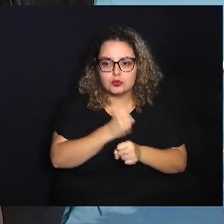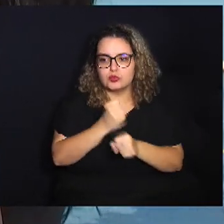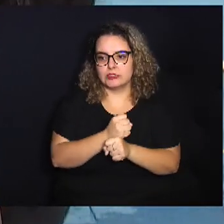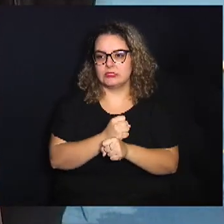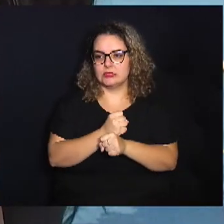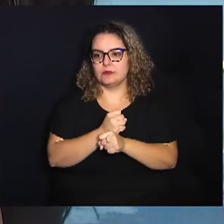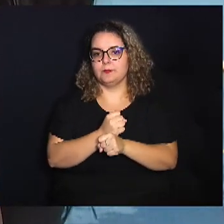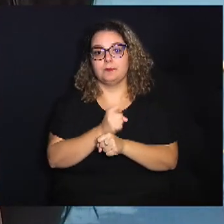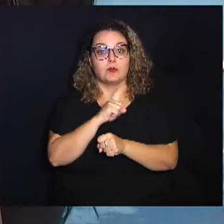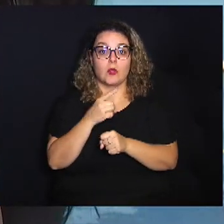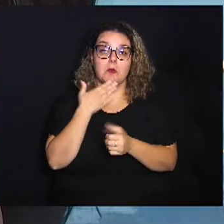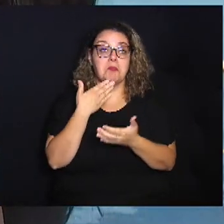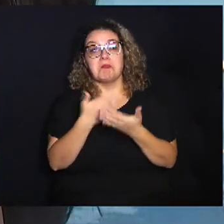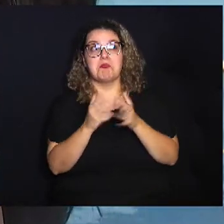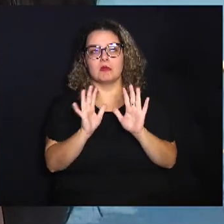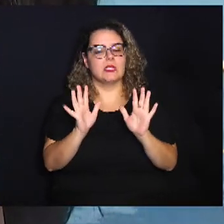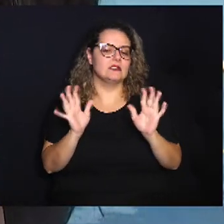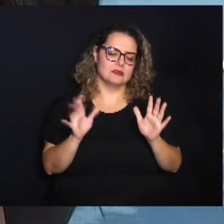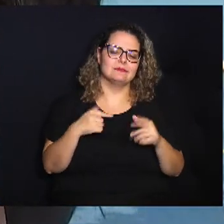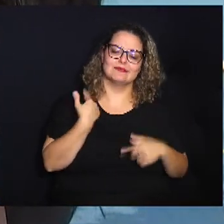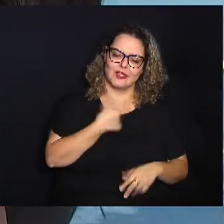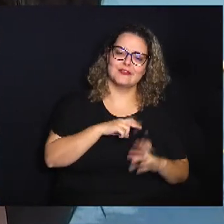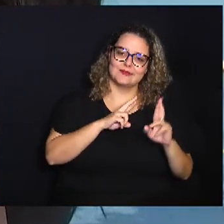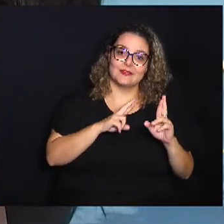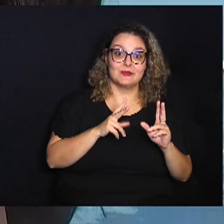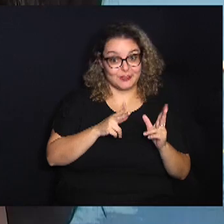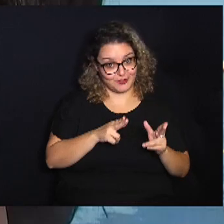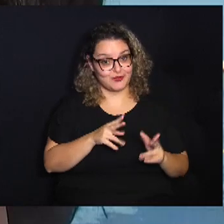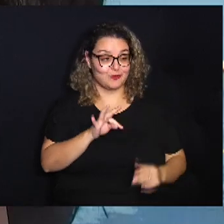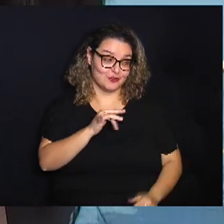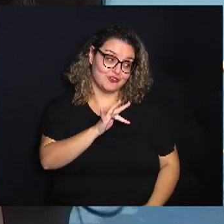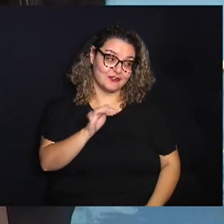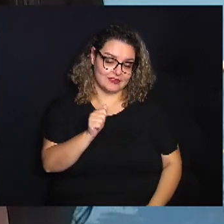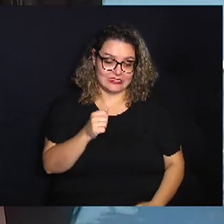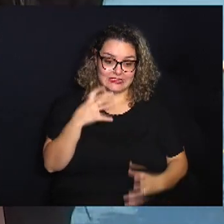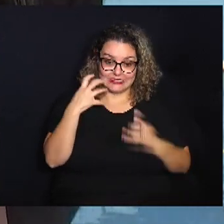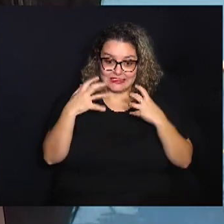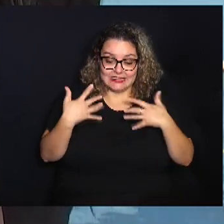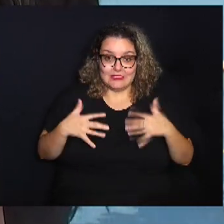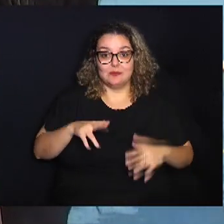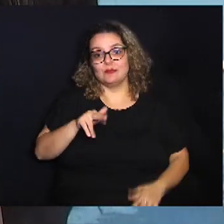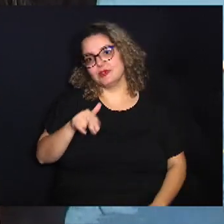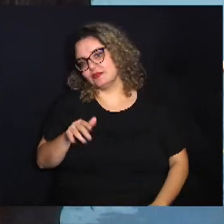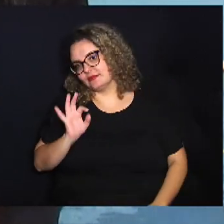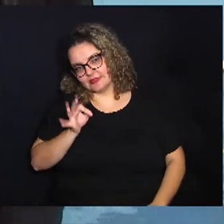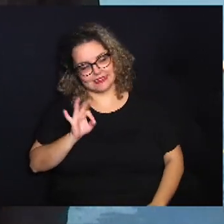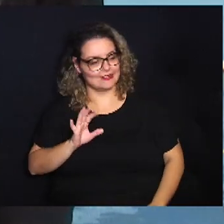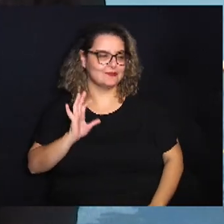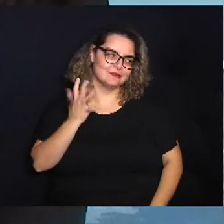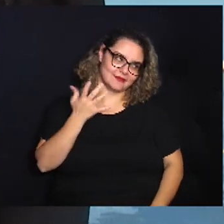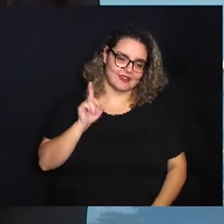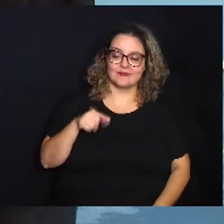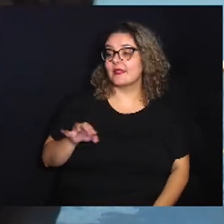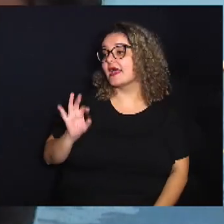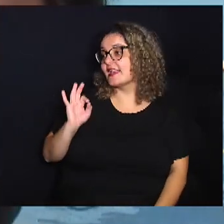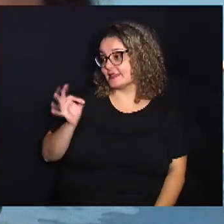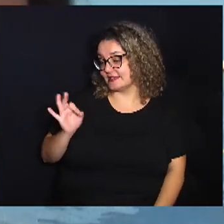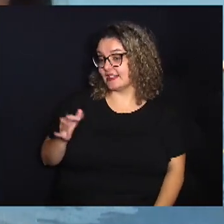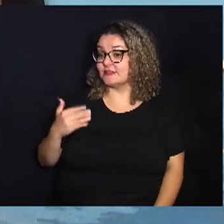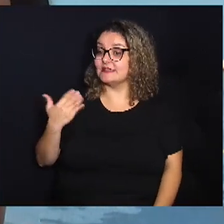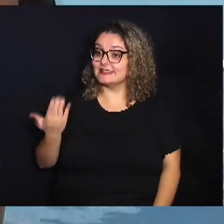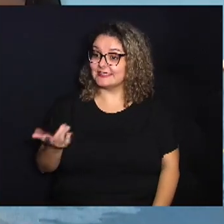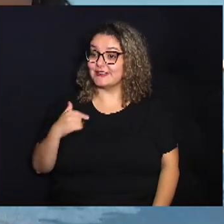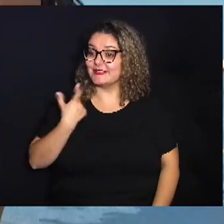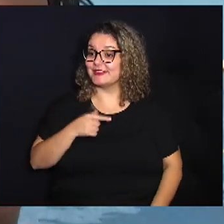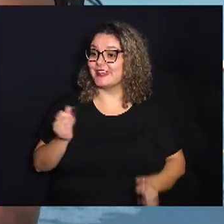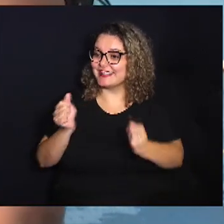ser uma surpresa, mas como a Tiffany disse, foi uma apreensão que a gente nunca tem certeza do que vai acontecer, né? Exatamente. Então estamos